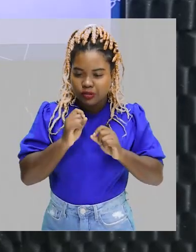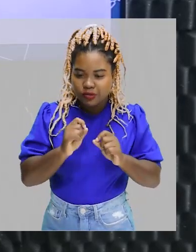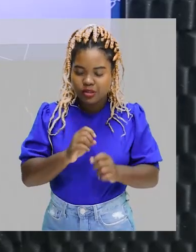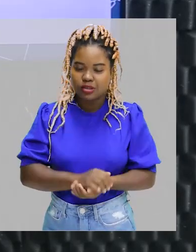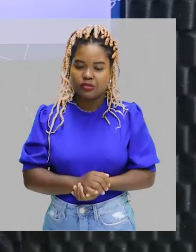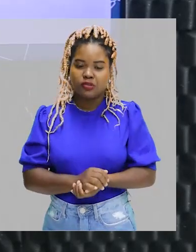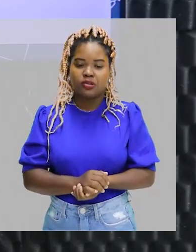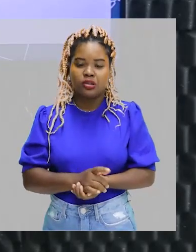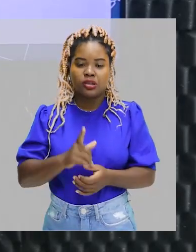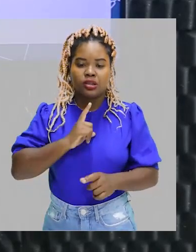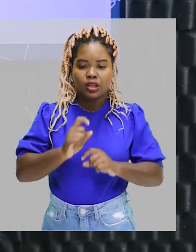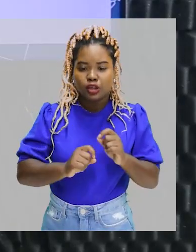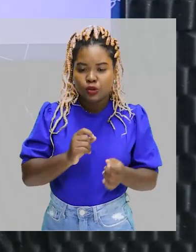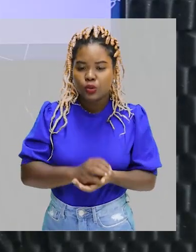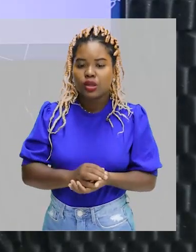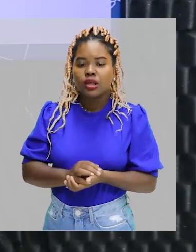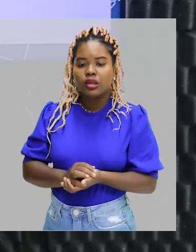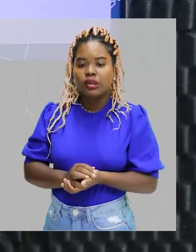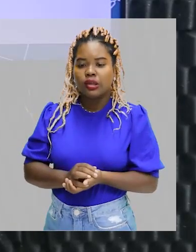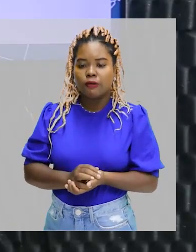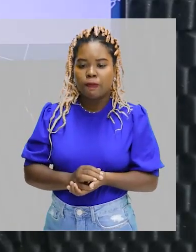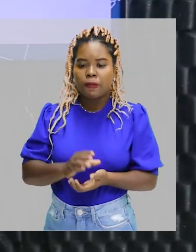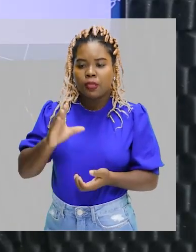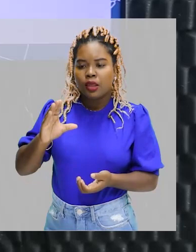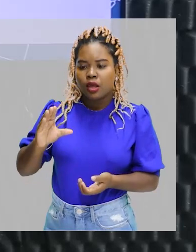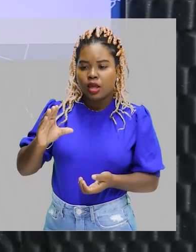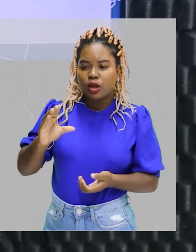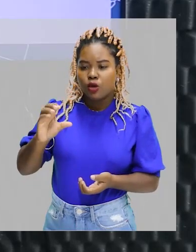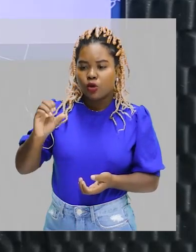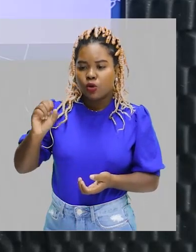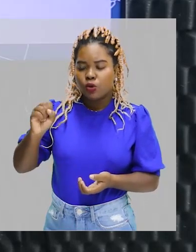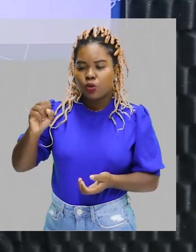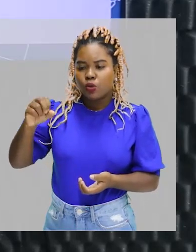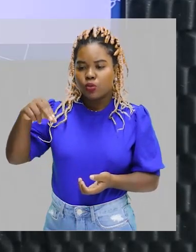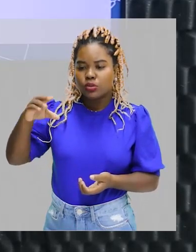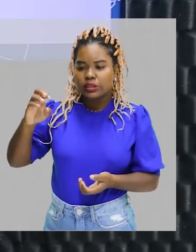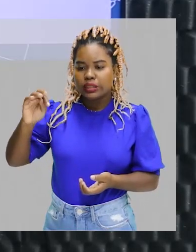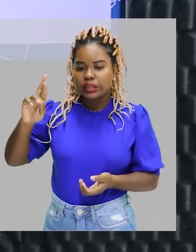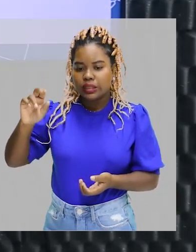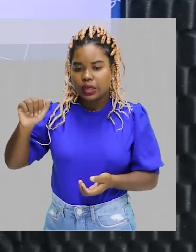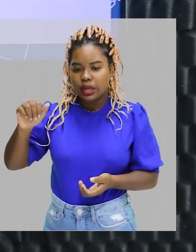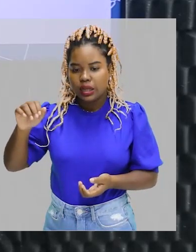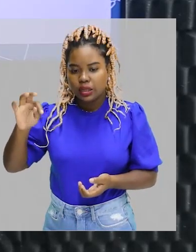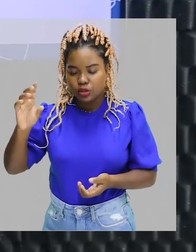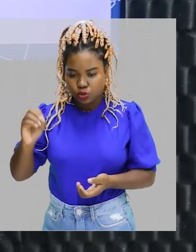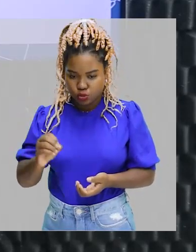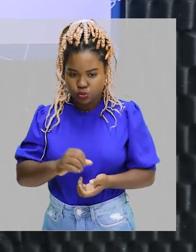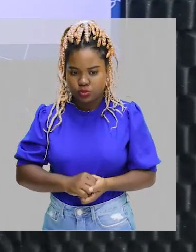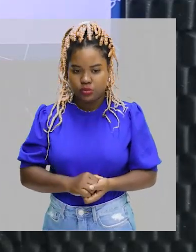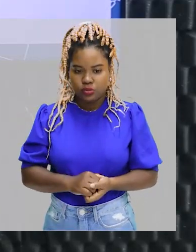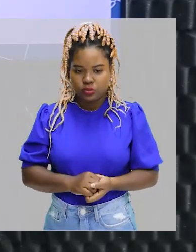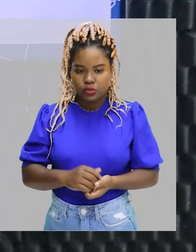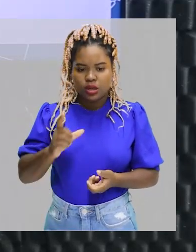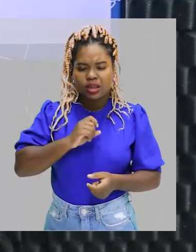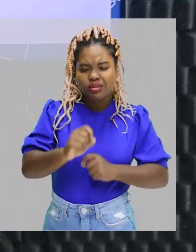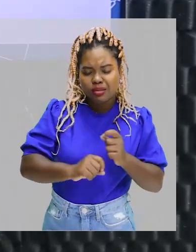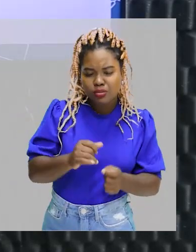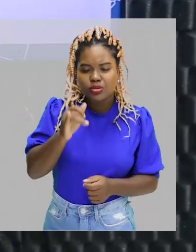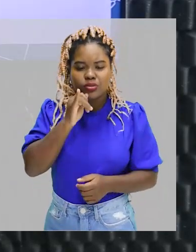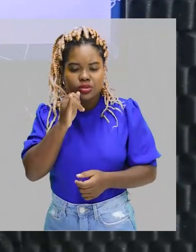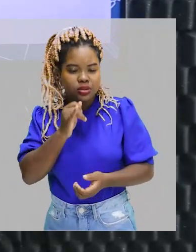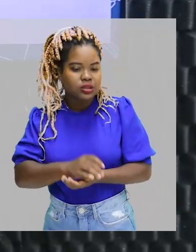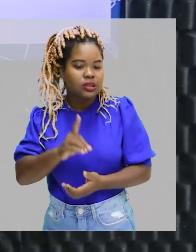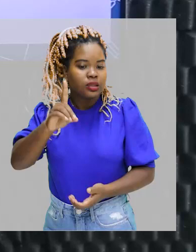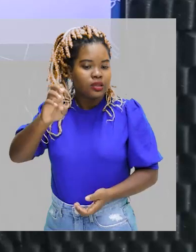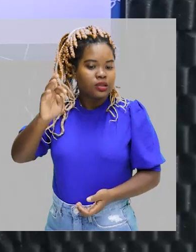muito concentrado. O detergente líquido dilui-se na água durante a lavagem da louça,